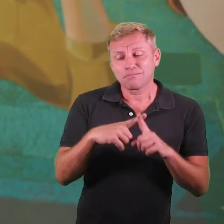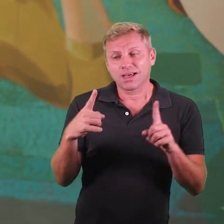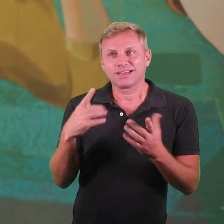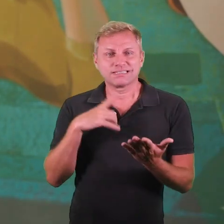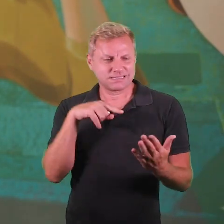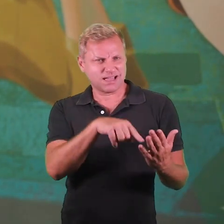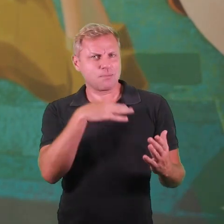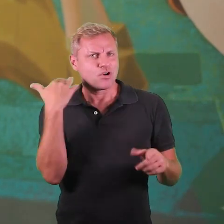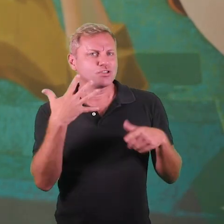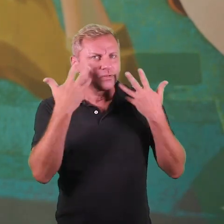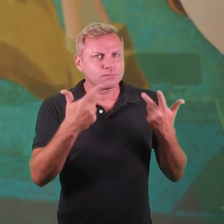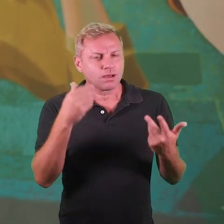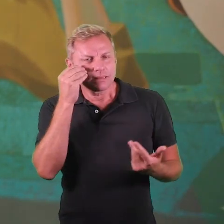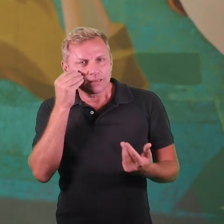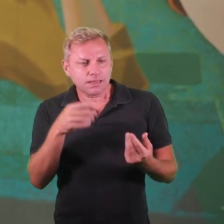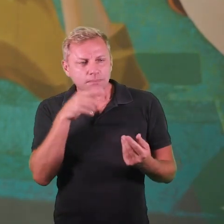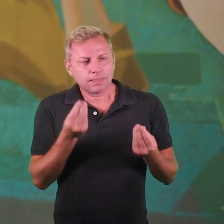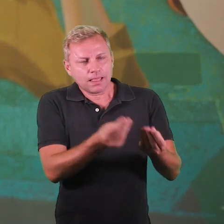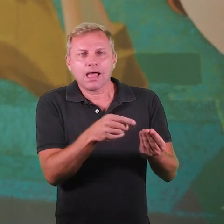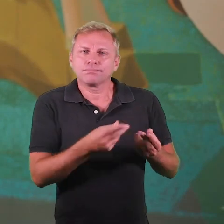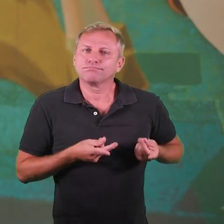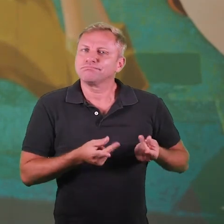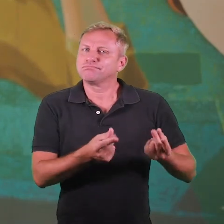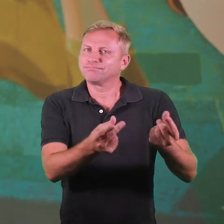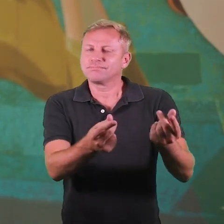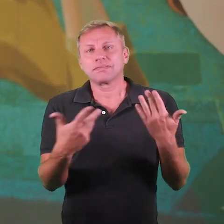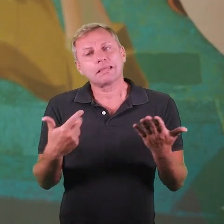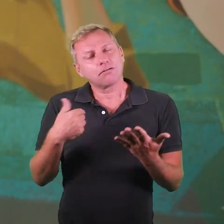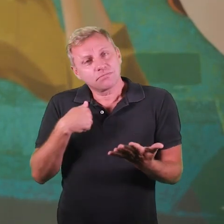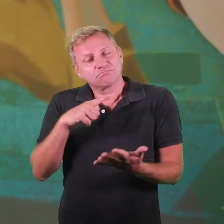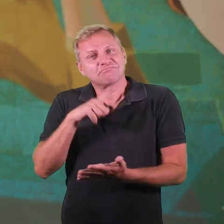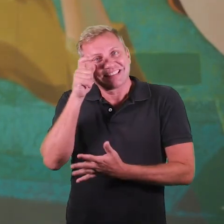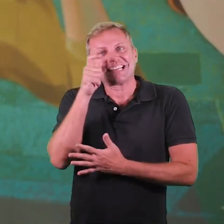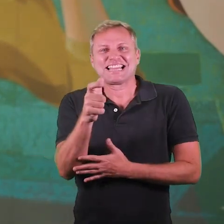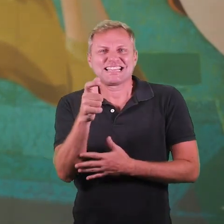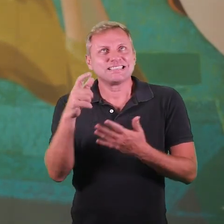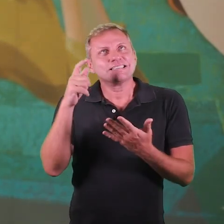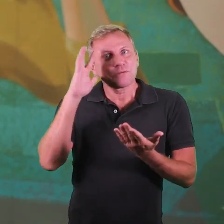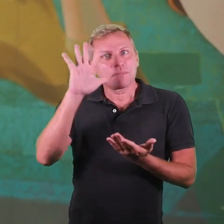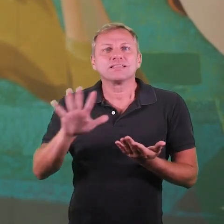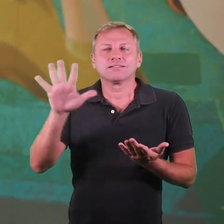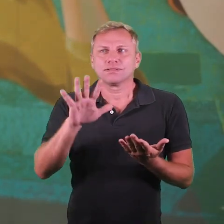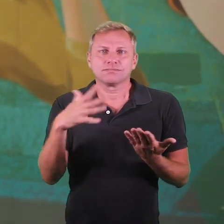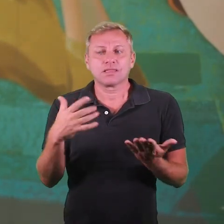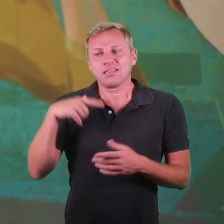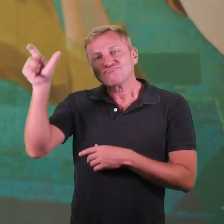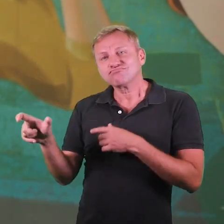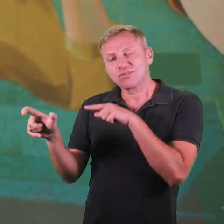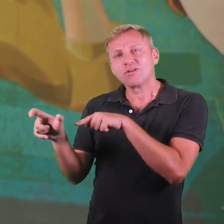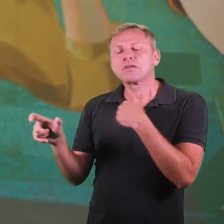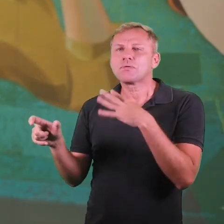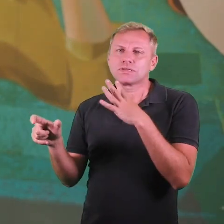mas lida com a morte do animal e tenta dar eternidade para aquilo, né? Então, me interessa muito esse pensamento, né? É uma pessoa que eu